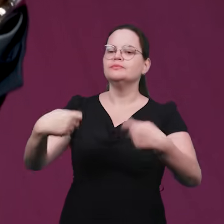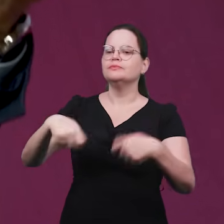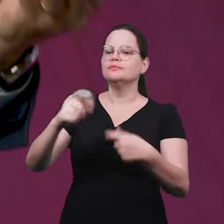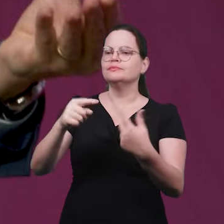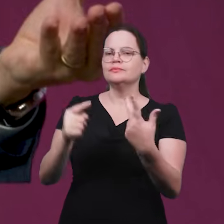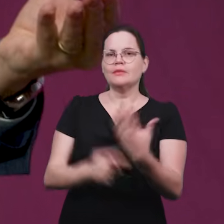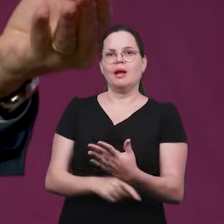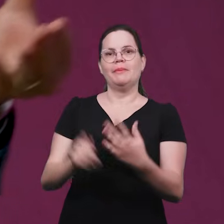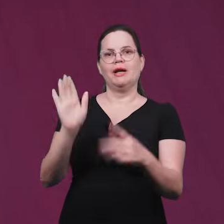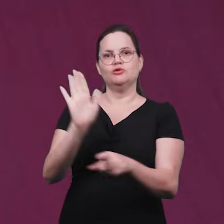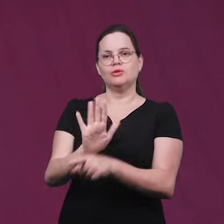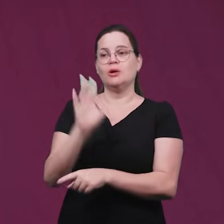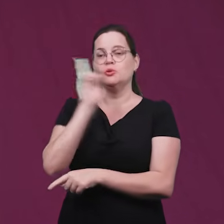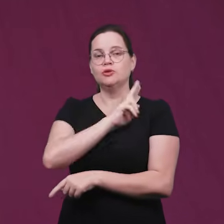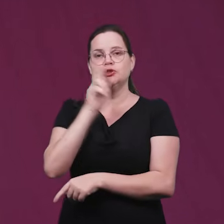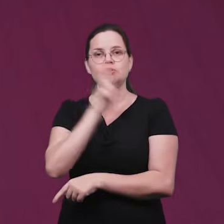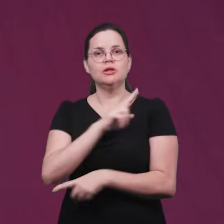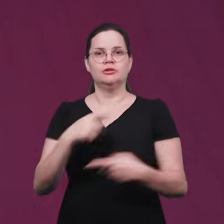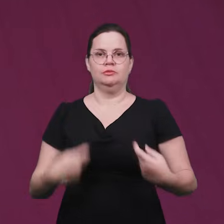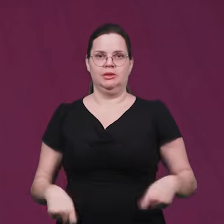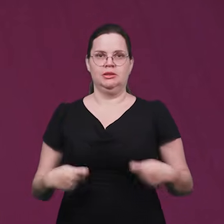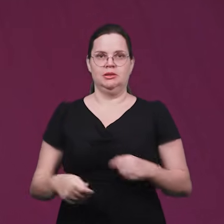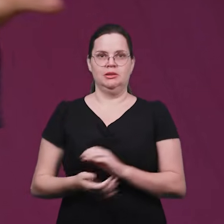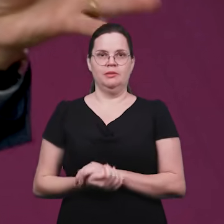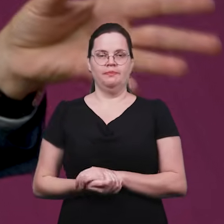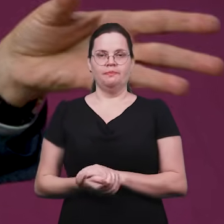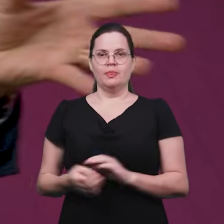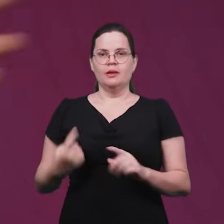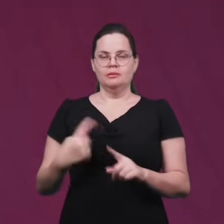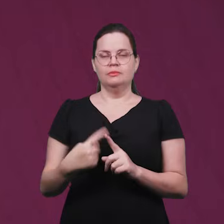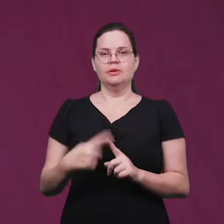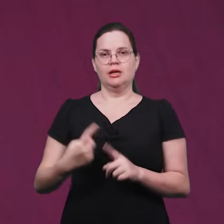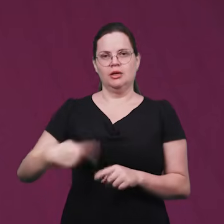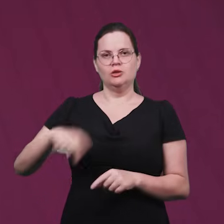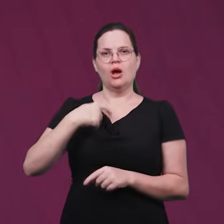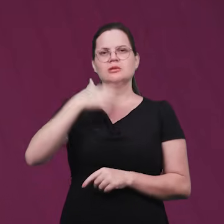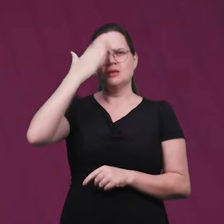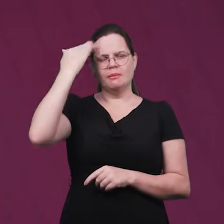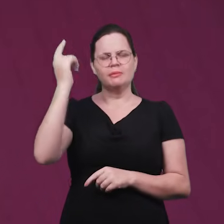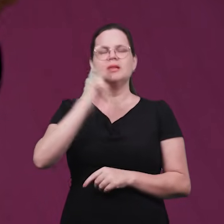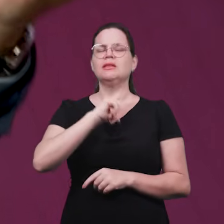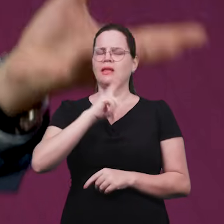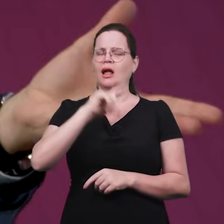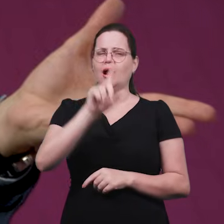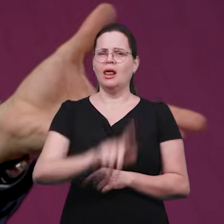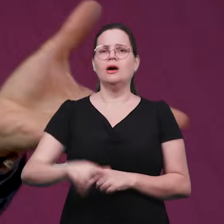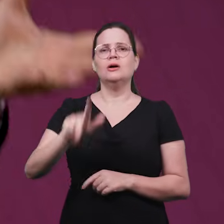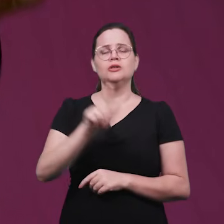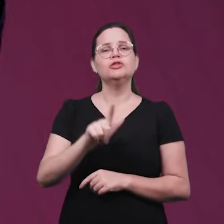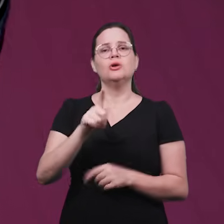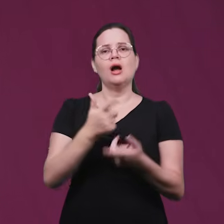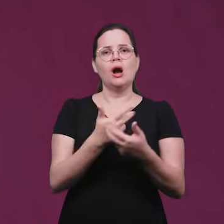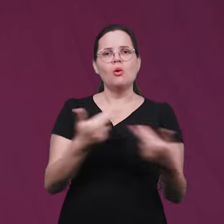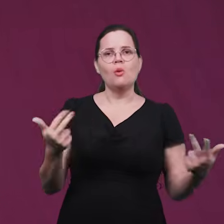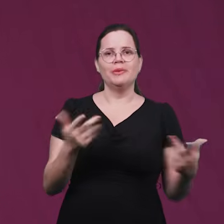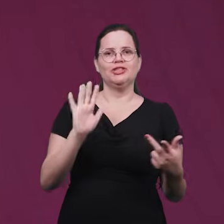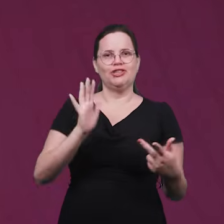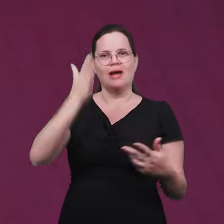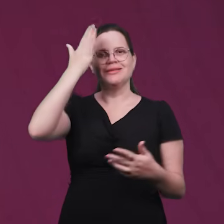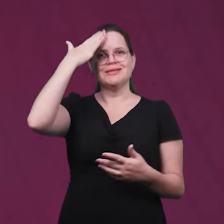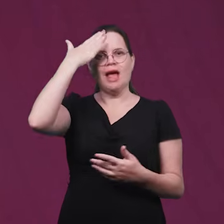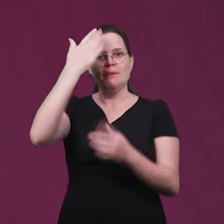outras necessidades emergenciais, além daquelas que nós já procuraremos suprir na ida